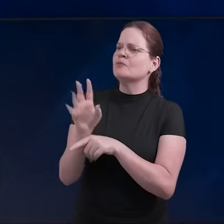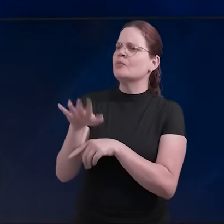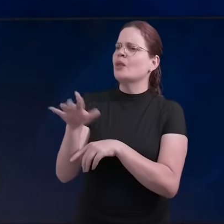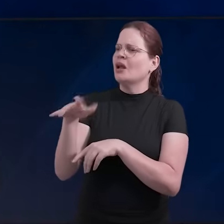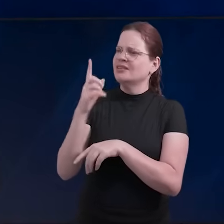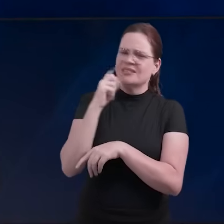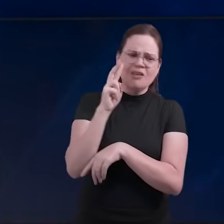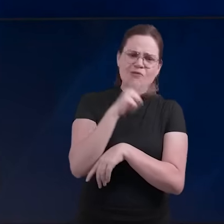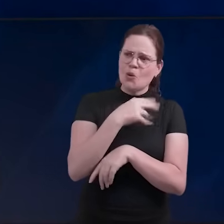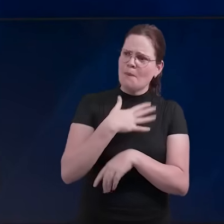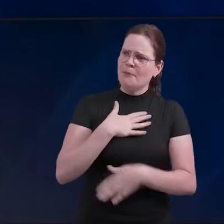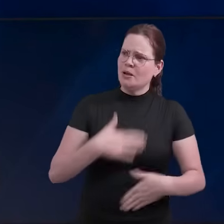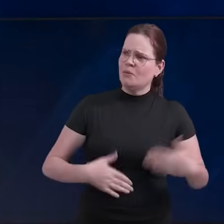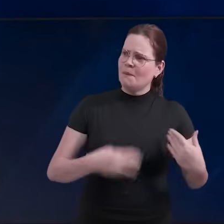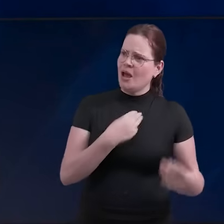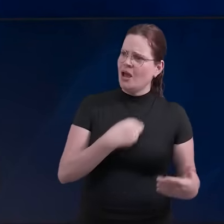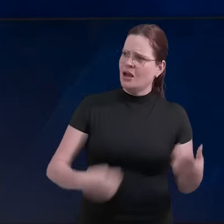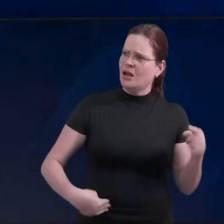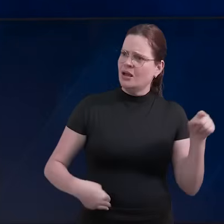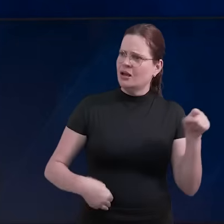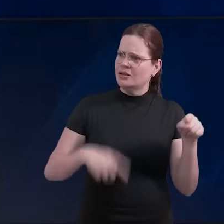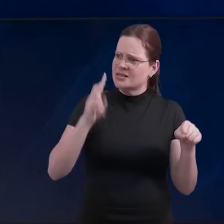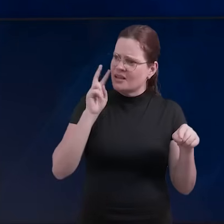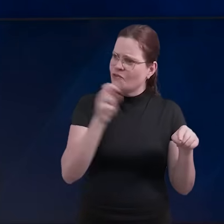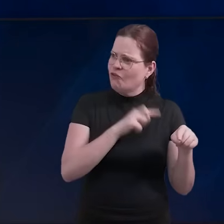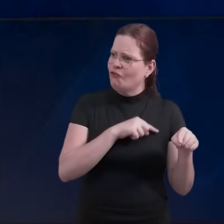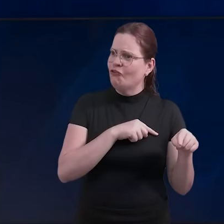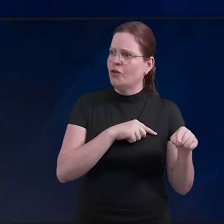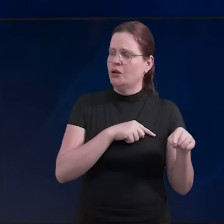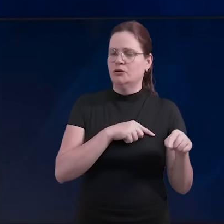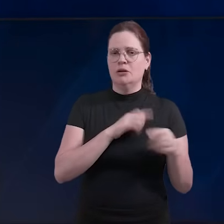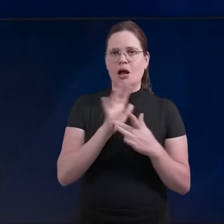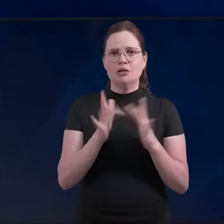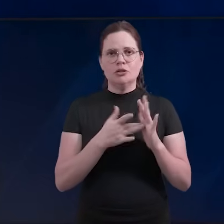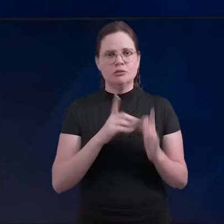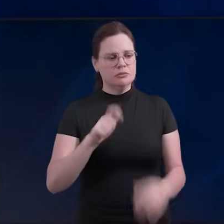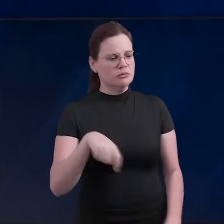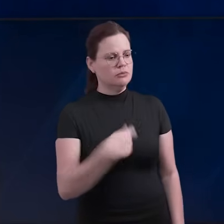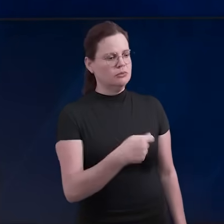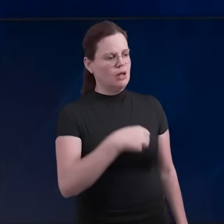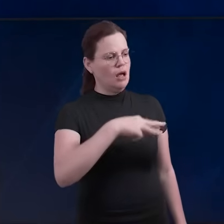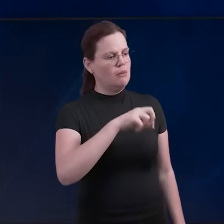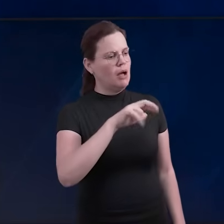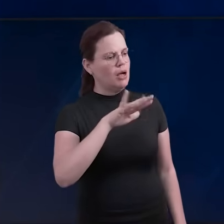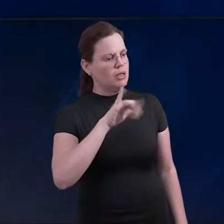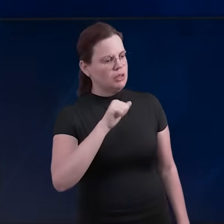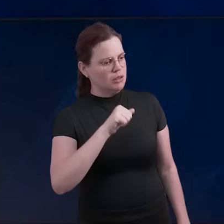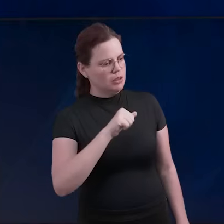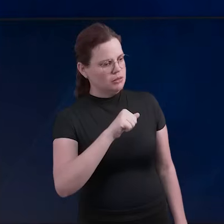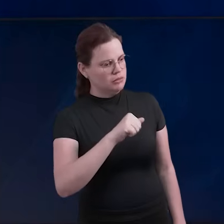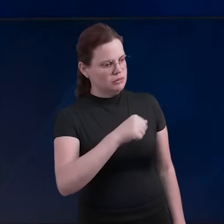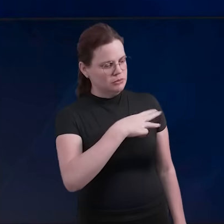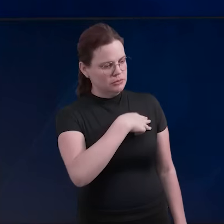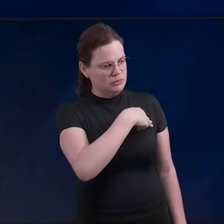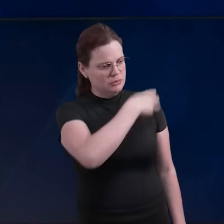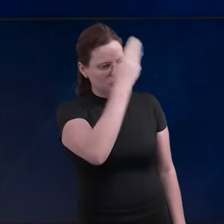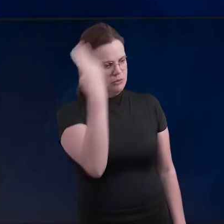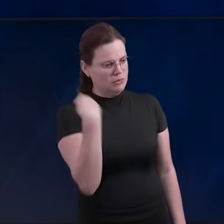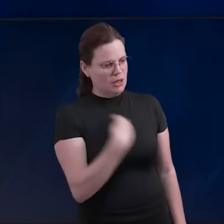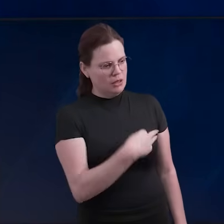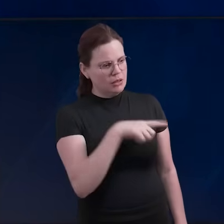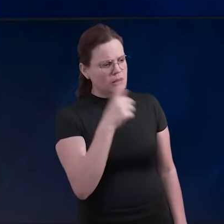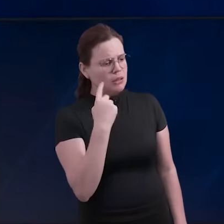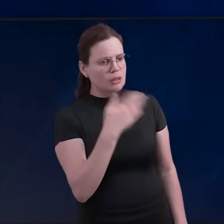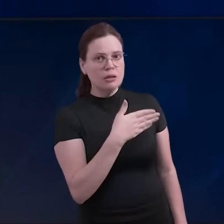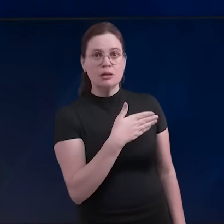momento em que Jesus chamou-a pelo nome. Quando ele chamou-a pelo nome, ela então reconheceu que era Jesus. Hoje, quem sabe, você pode